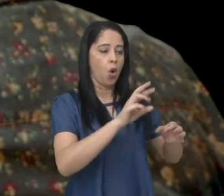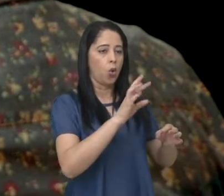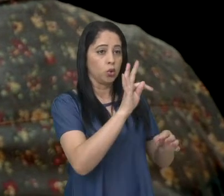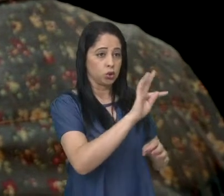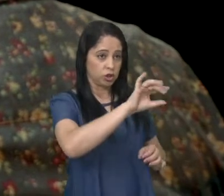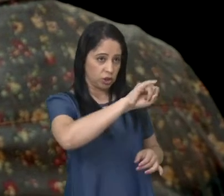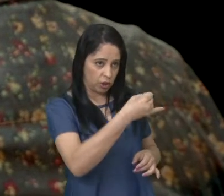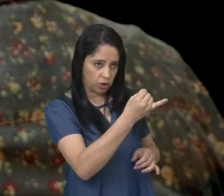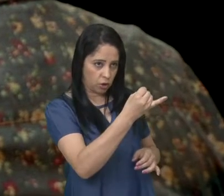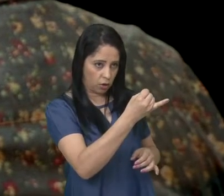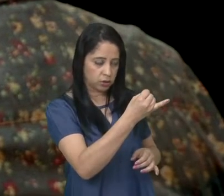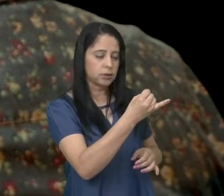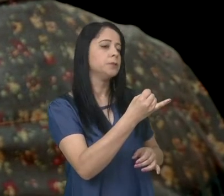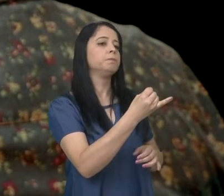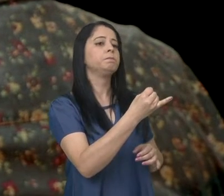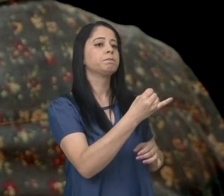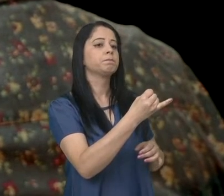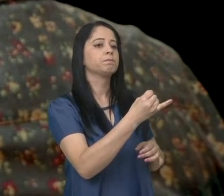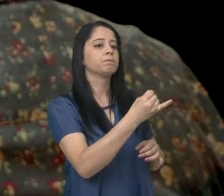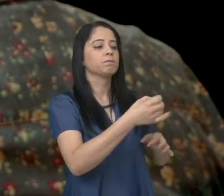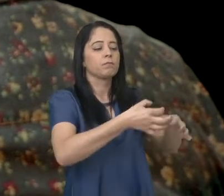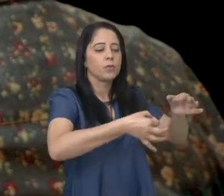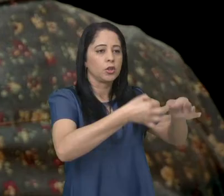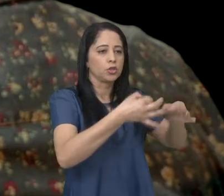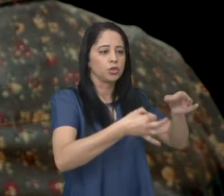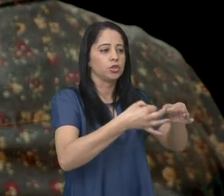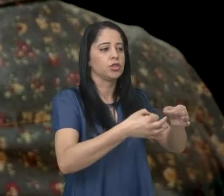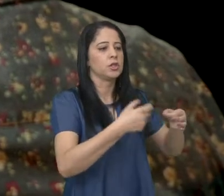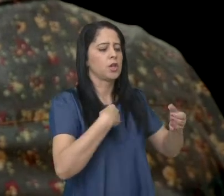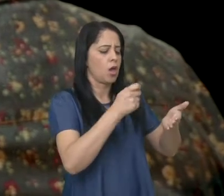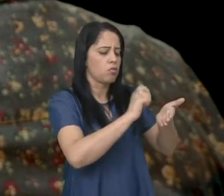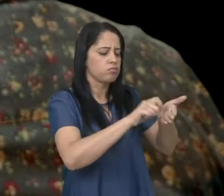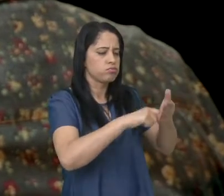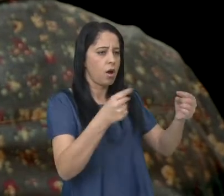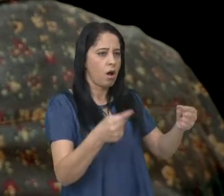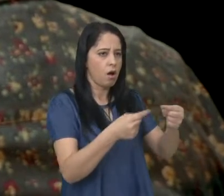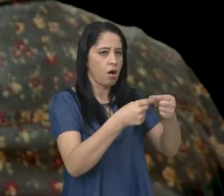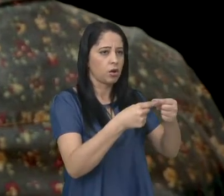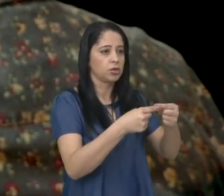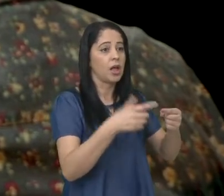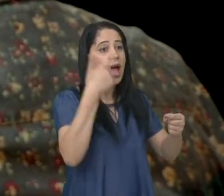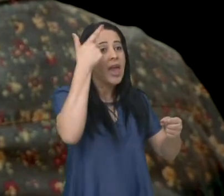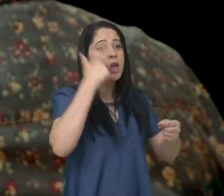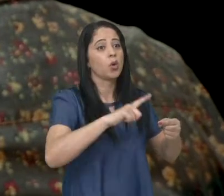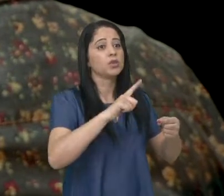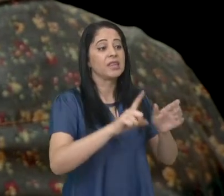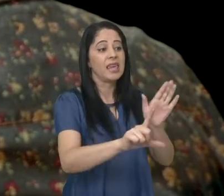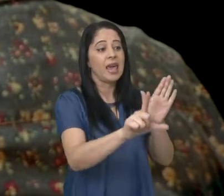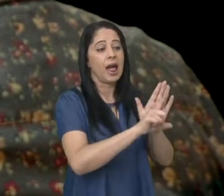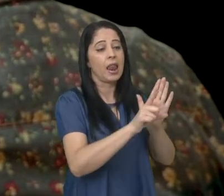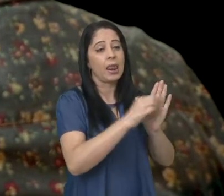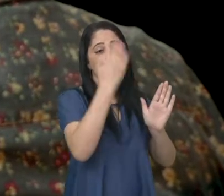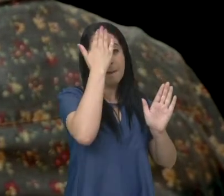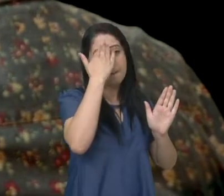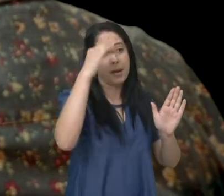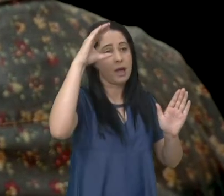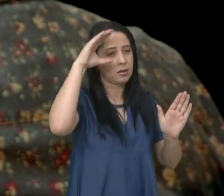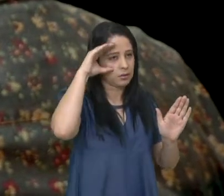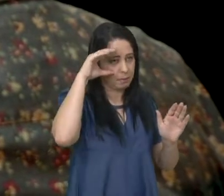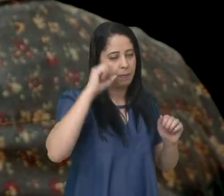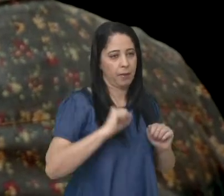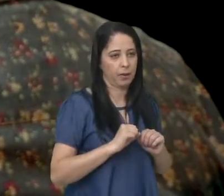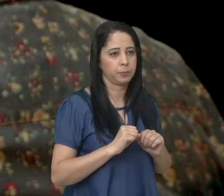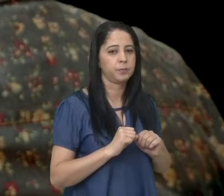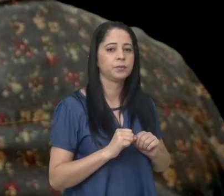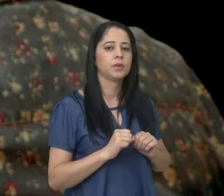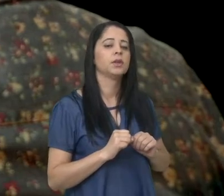Justiça, né? E aí a gente até conseguiu a Lei Maria da Penha, a vara especial e tal. E dentro desse acordo nós colocamos muito